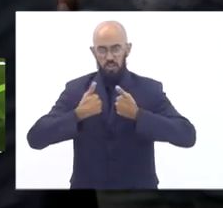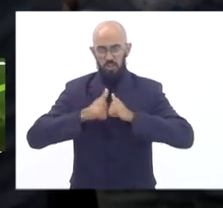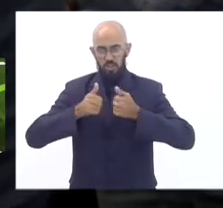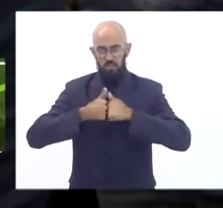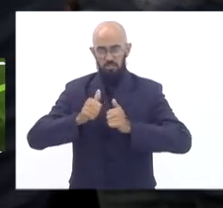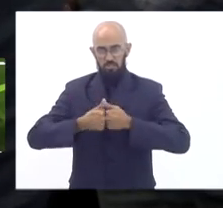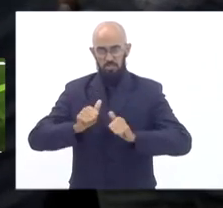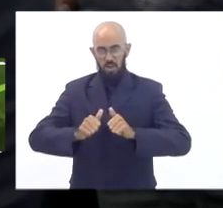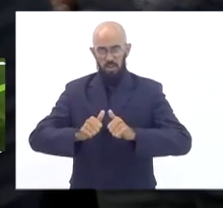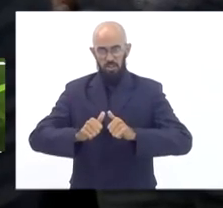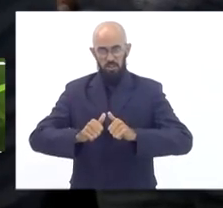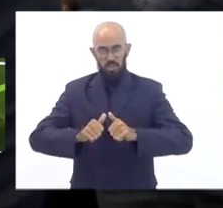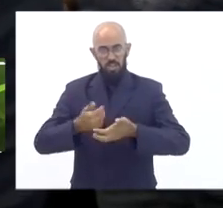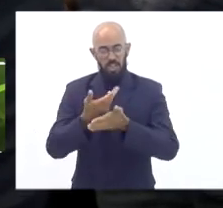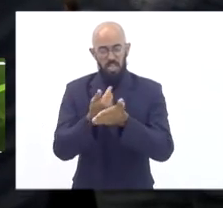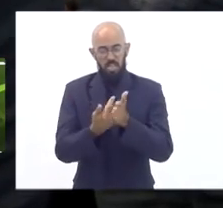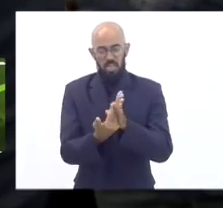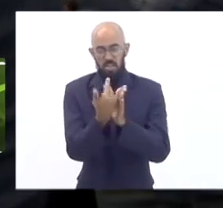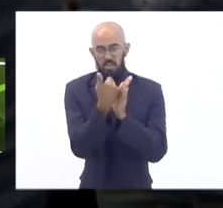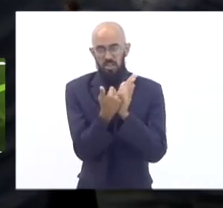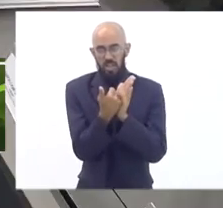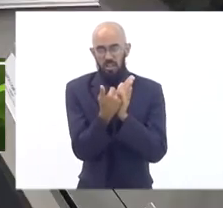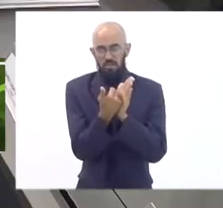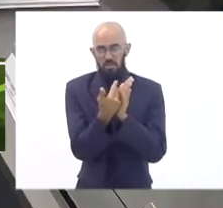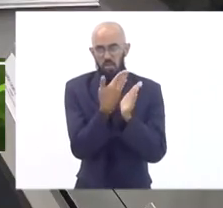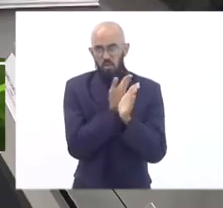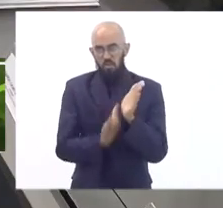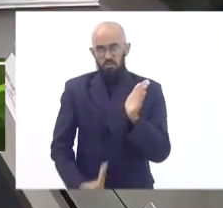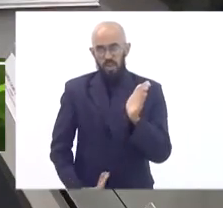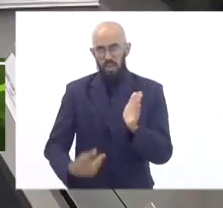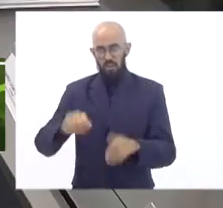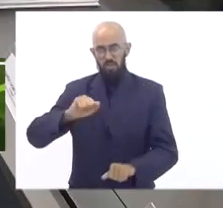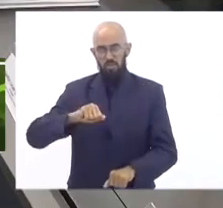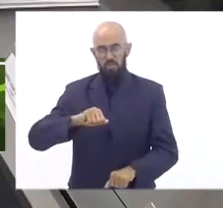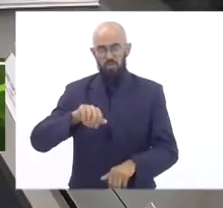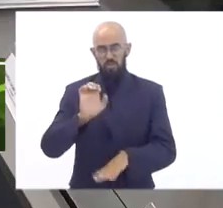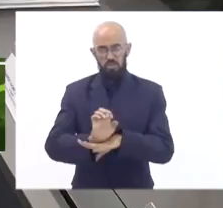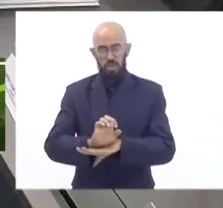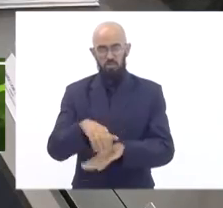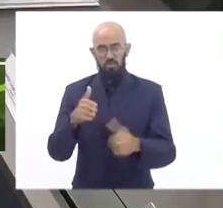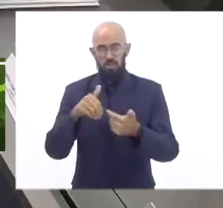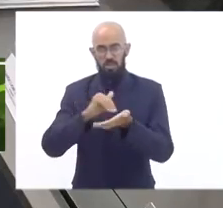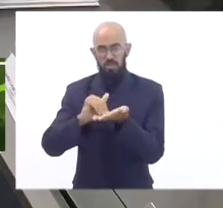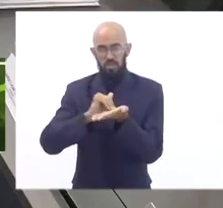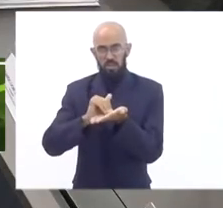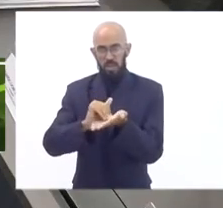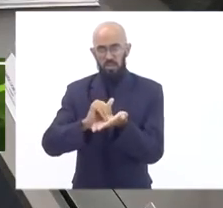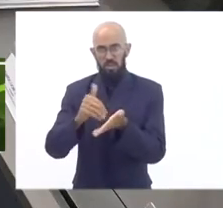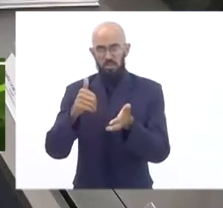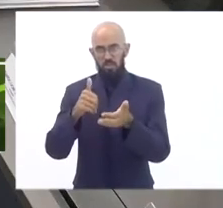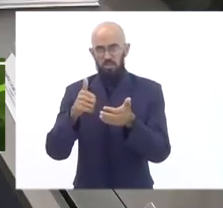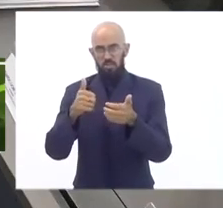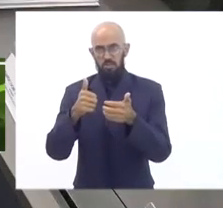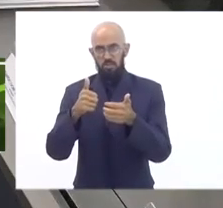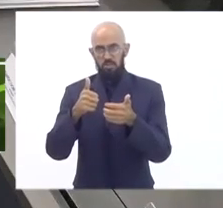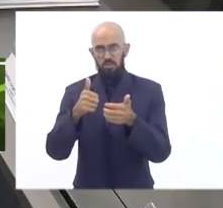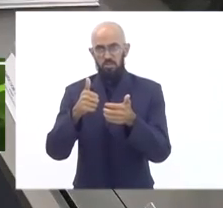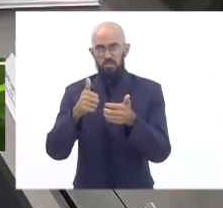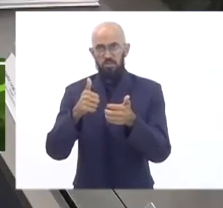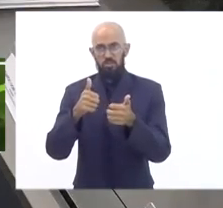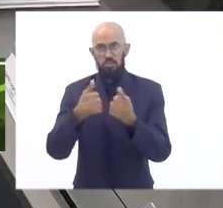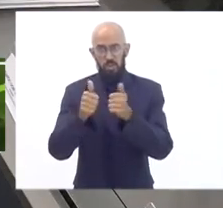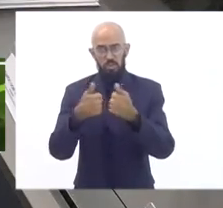dimensionada, desenhada pelo governo do estado através da Secretaria de Transporte, de um lado do balcão, que